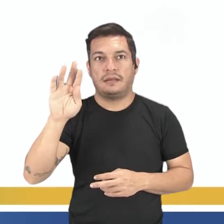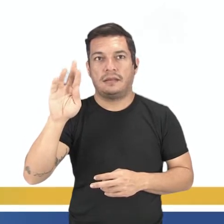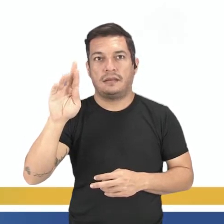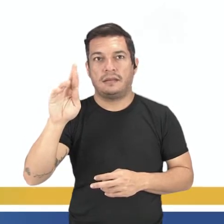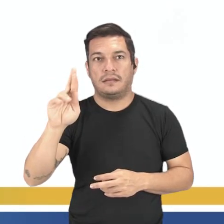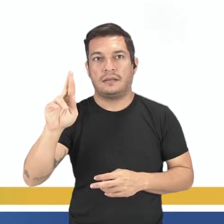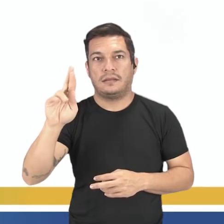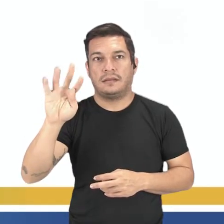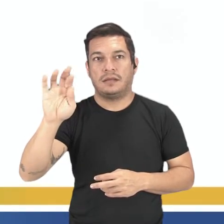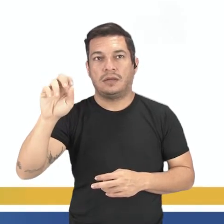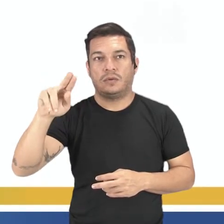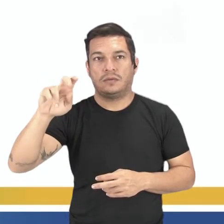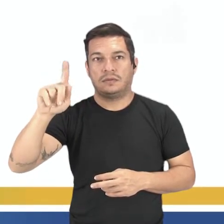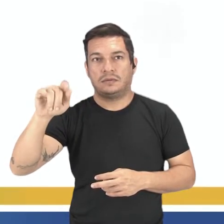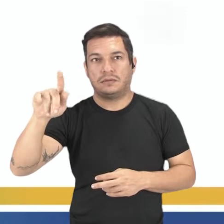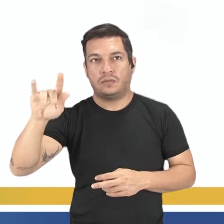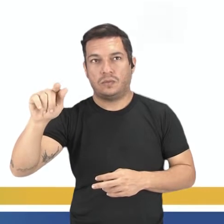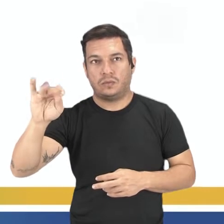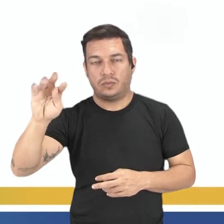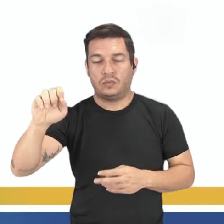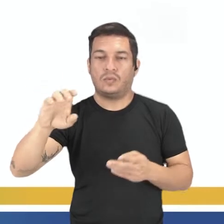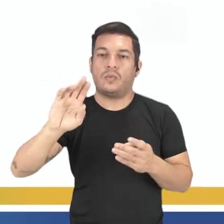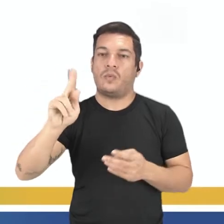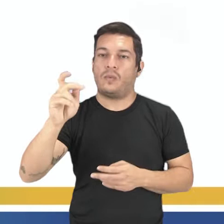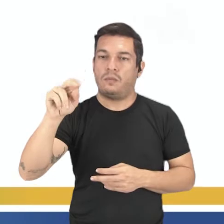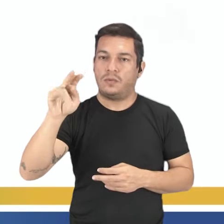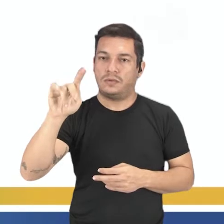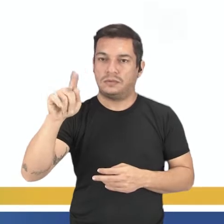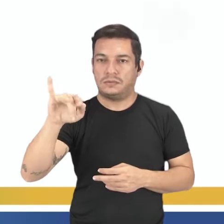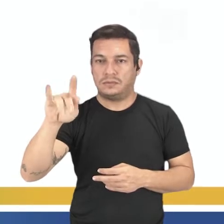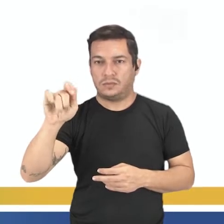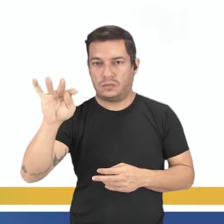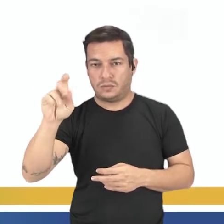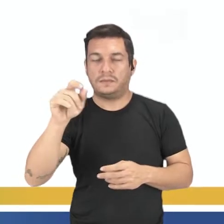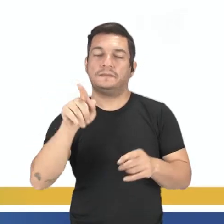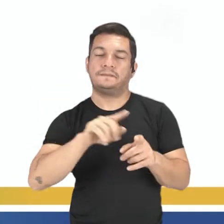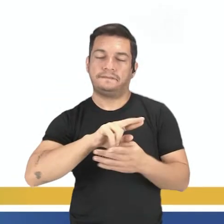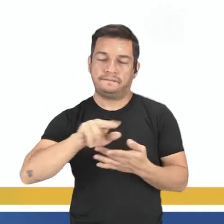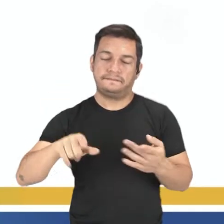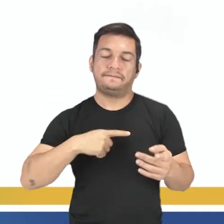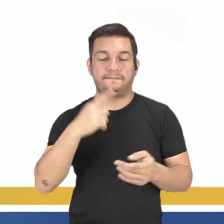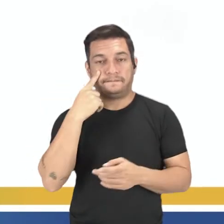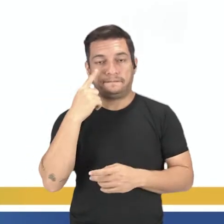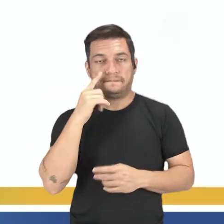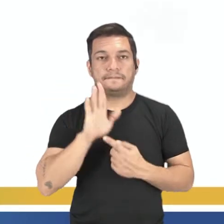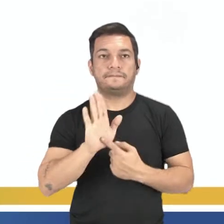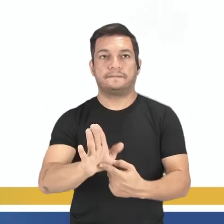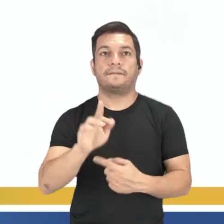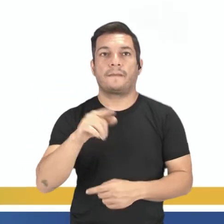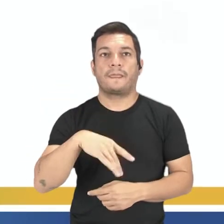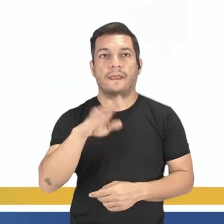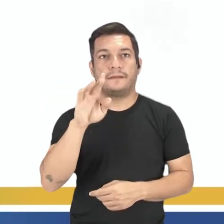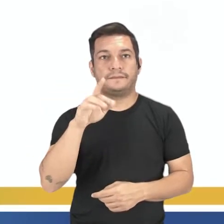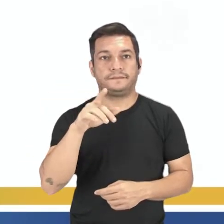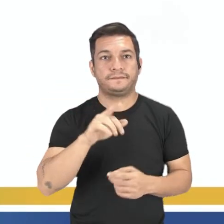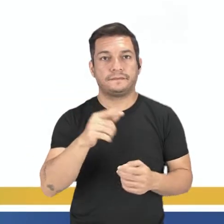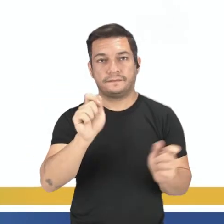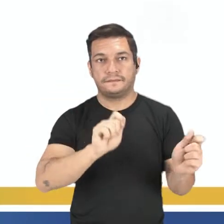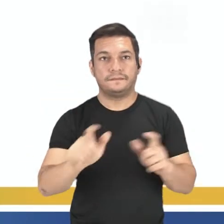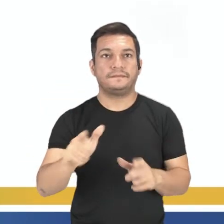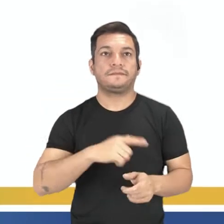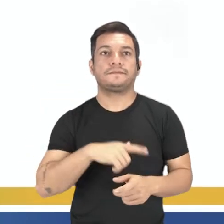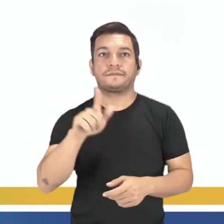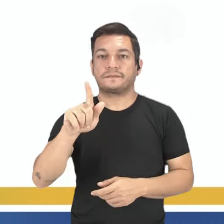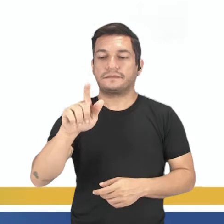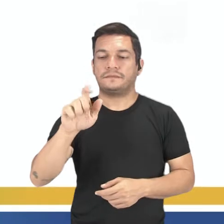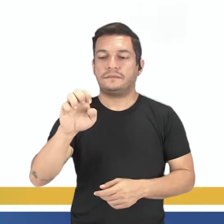que a gente vai ver no estudo de genética, tá? Por exemplo, a gente tem aqui no quadro diferença de genótipo e fenótipo.